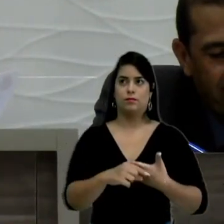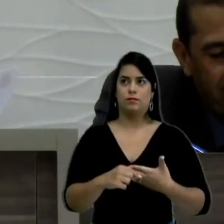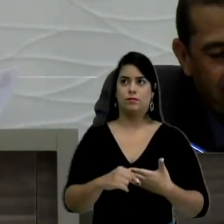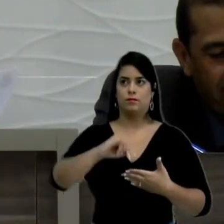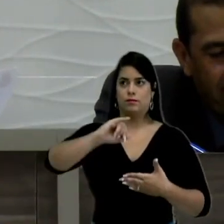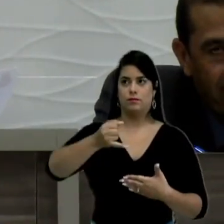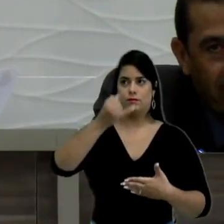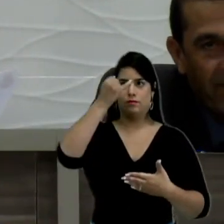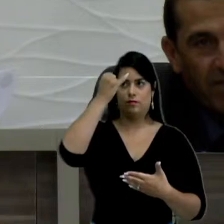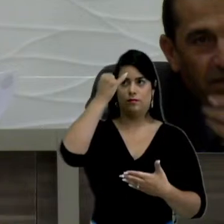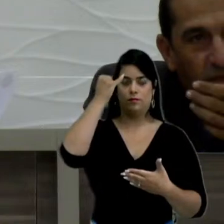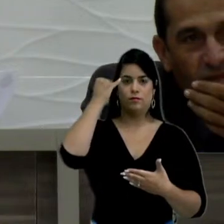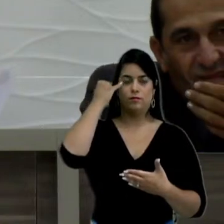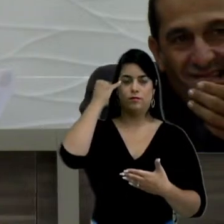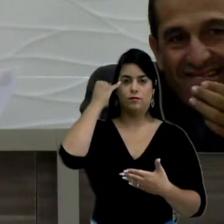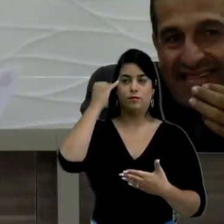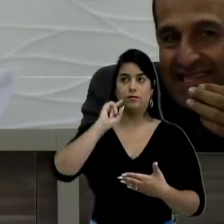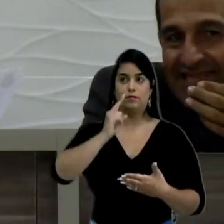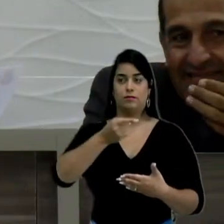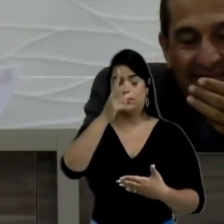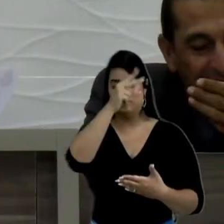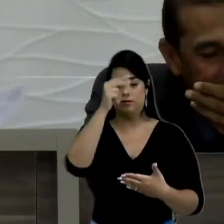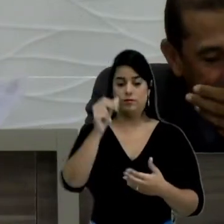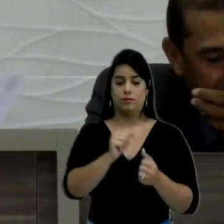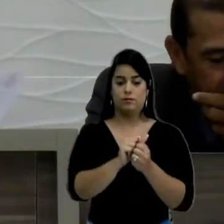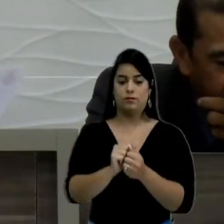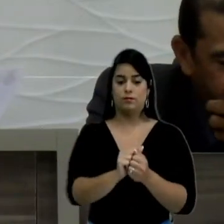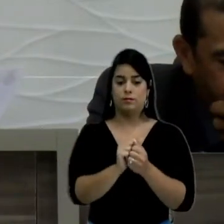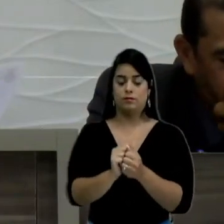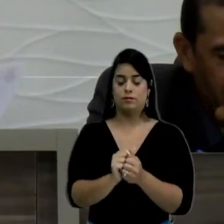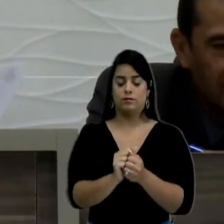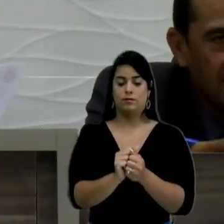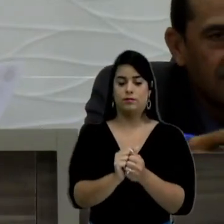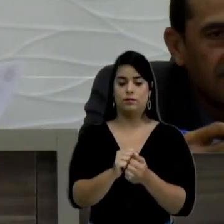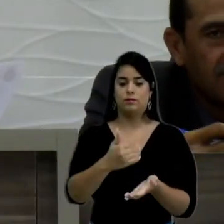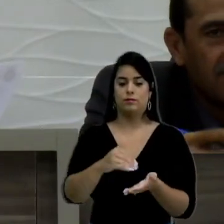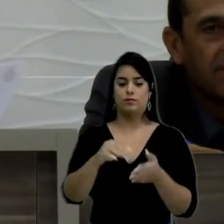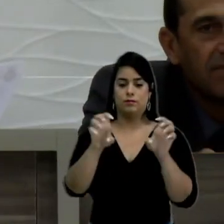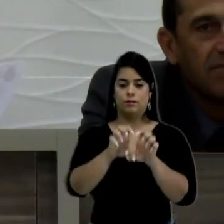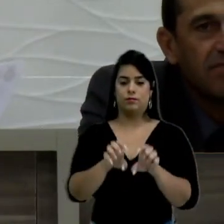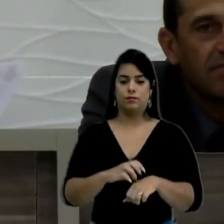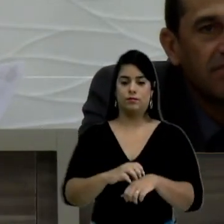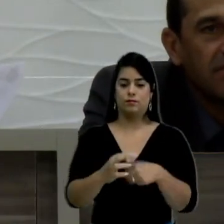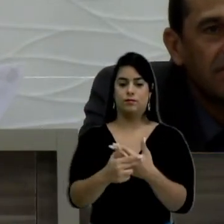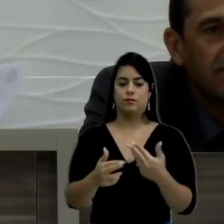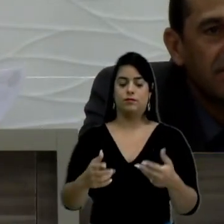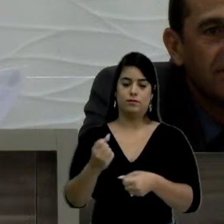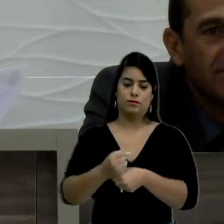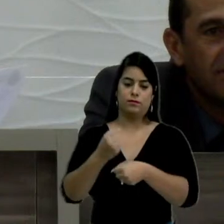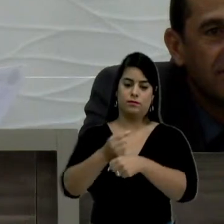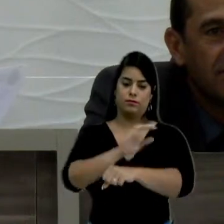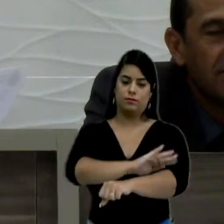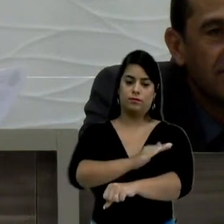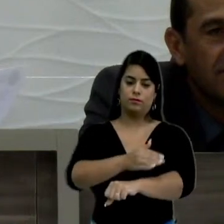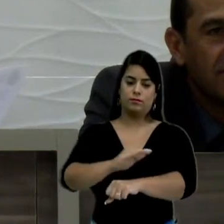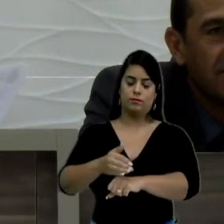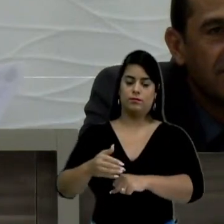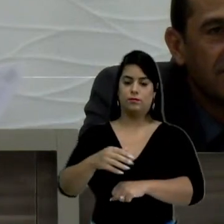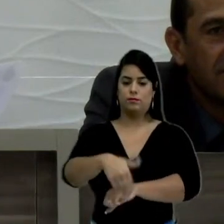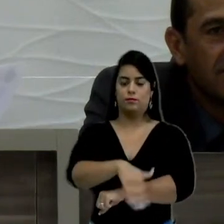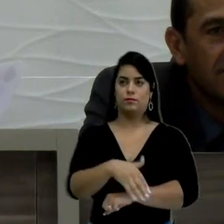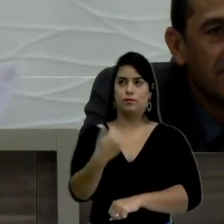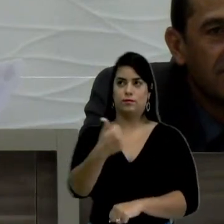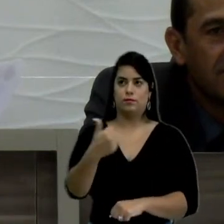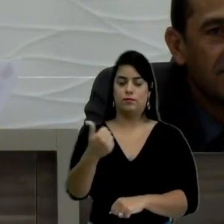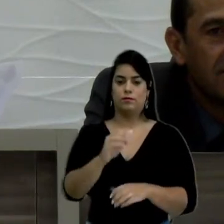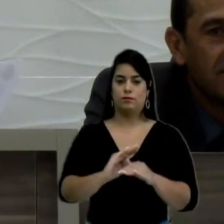junto do sindicato. Que indica ao prefeito que, por meio da Secretaria Municipal de Infraestrutura, proceda com a construção de um quebra-mola na rua 11 do bairro Novo